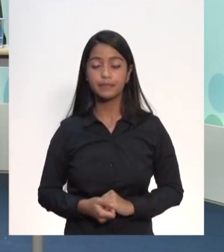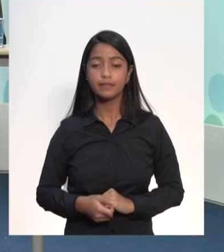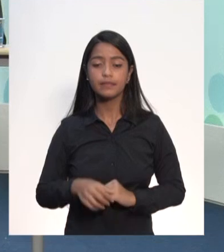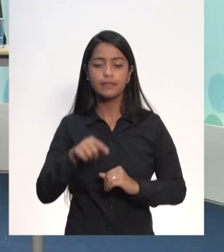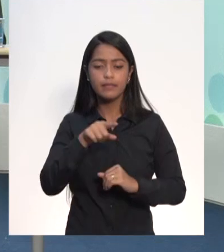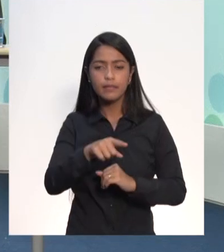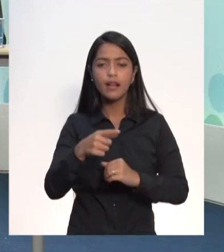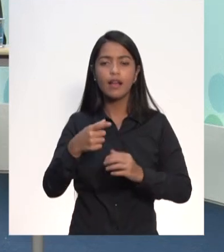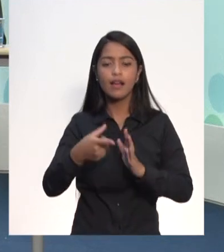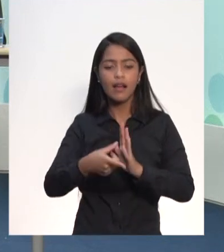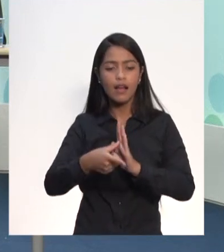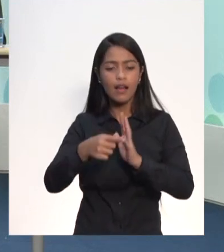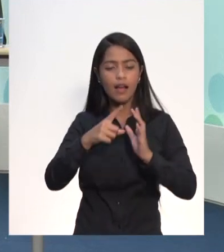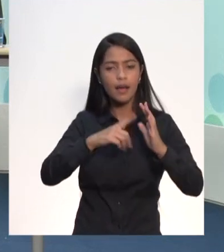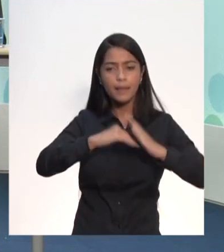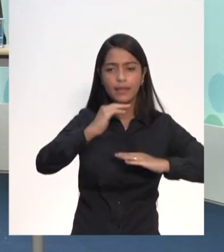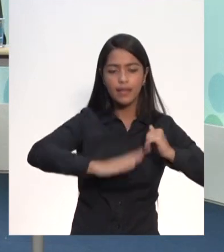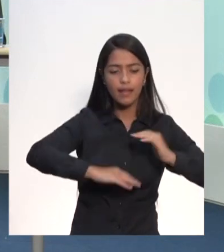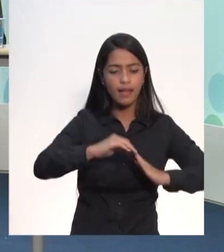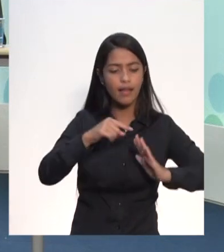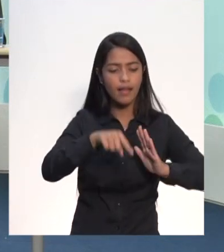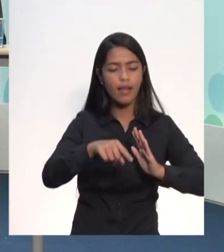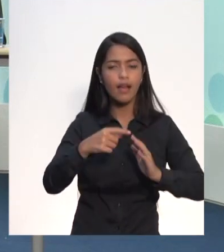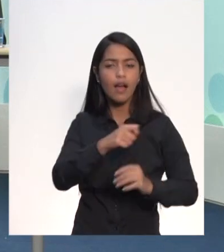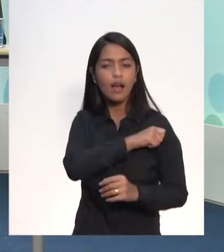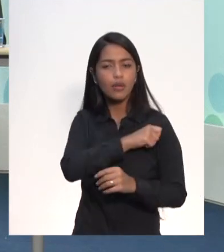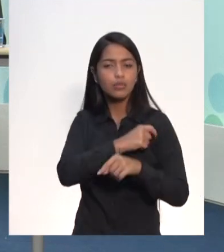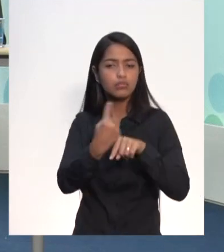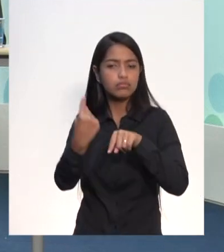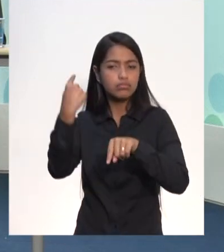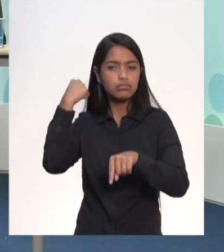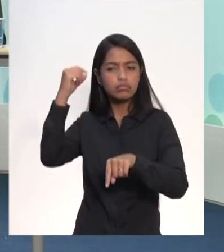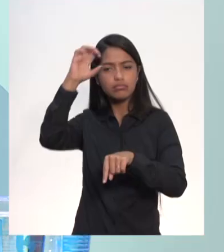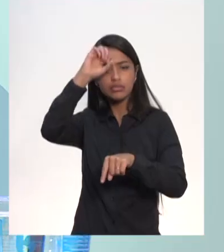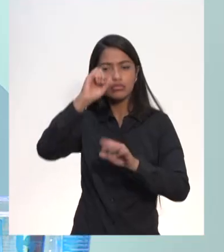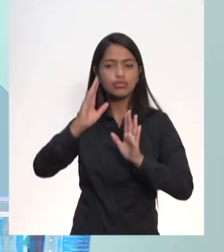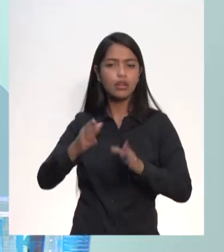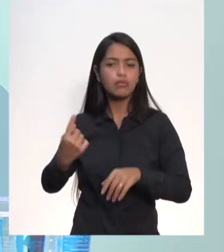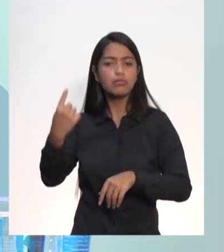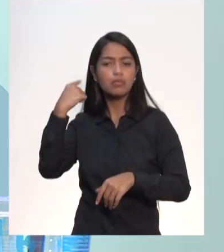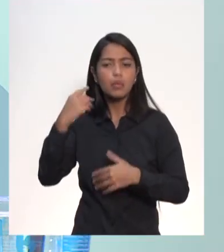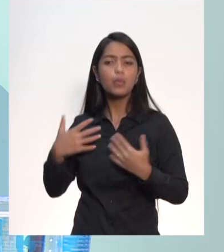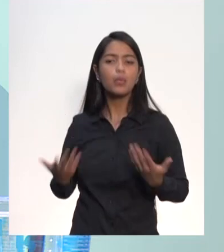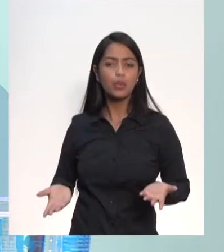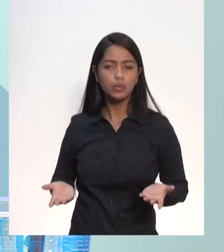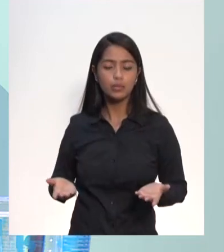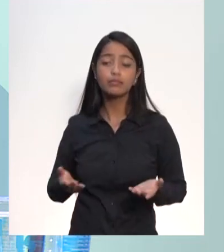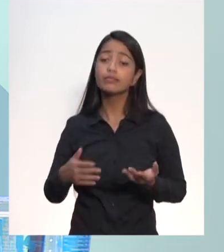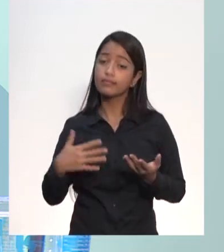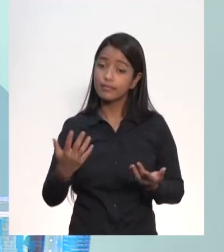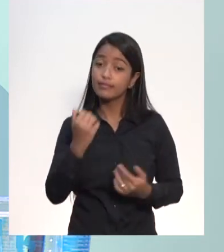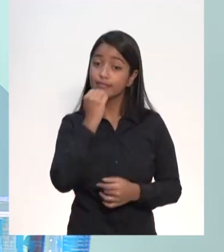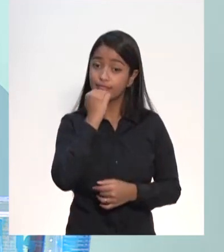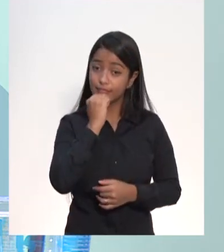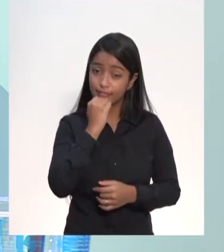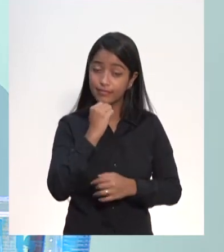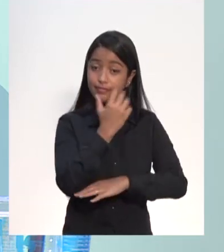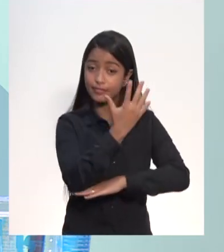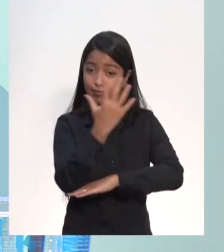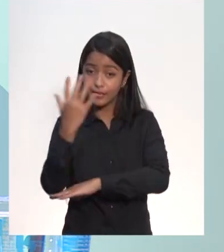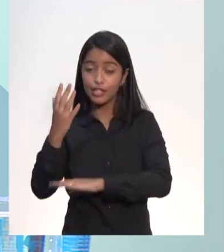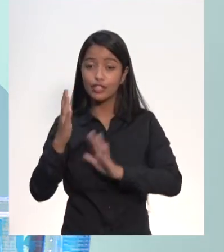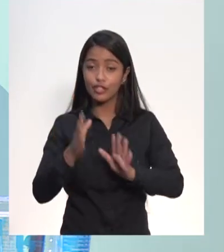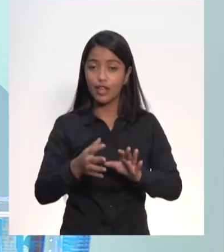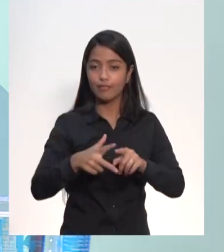onde determinadas habilidades. E com a proposta do novo currículo, Ciência da Natureza mesmo, nós sabemos aí que tivemos alguns rearranjos,